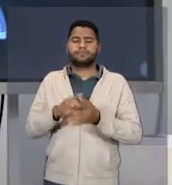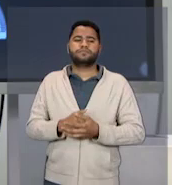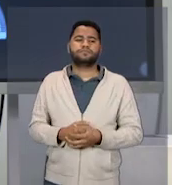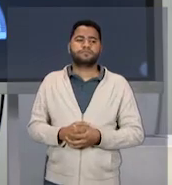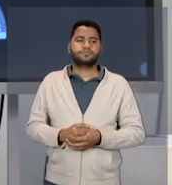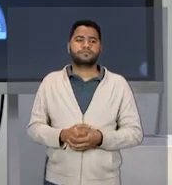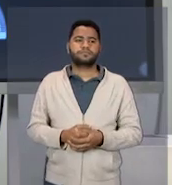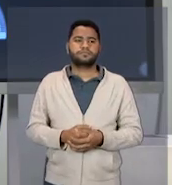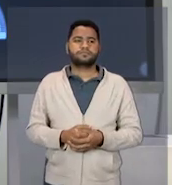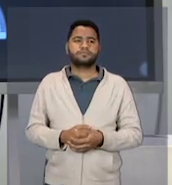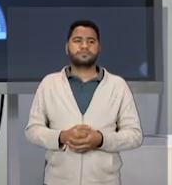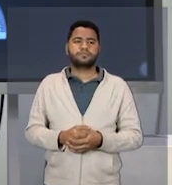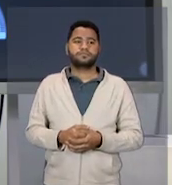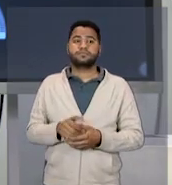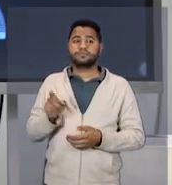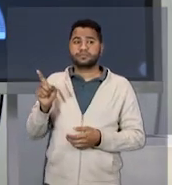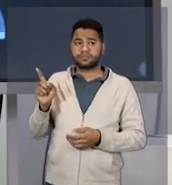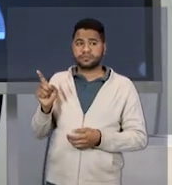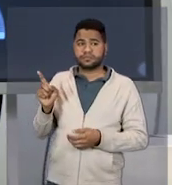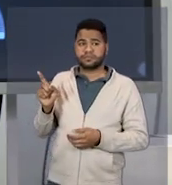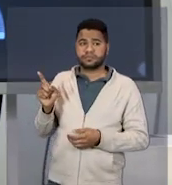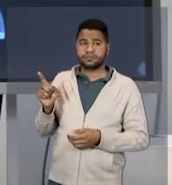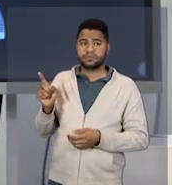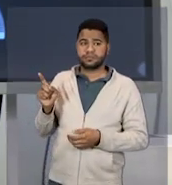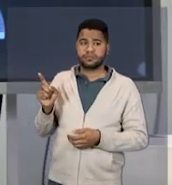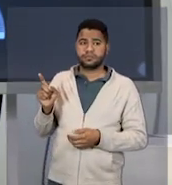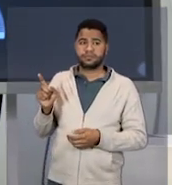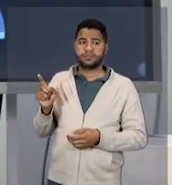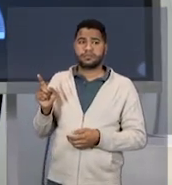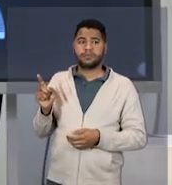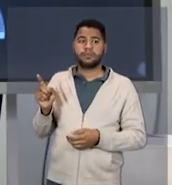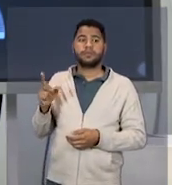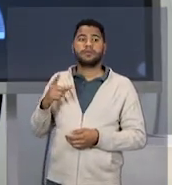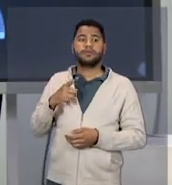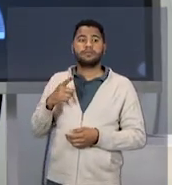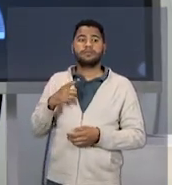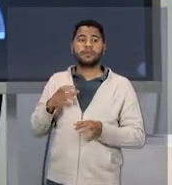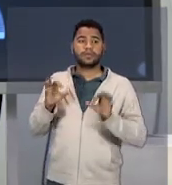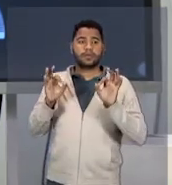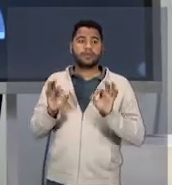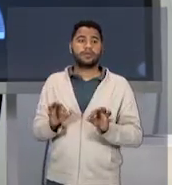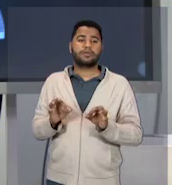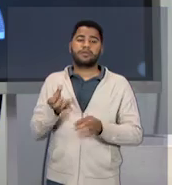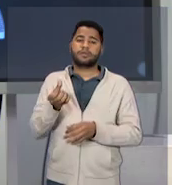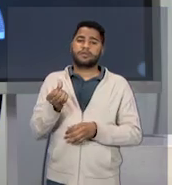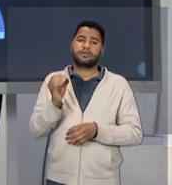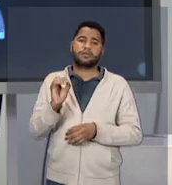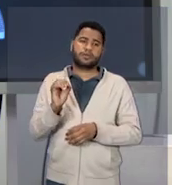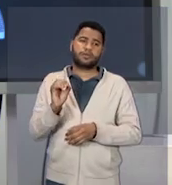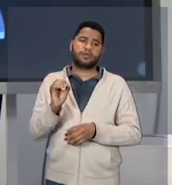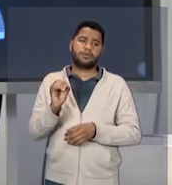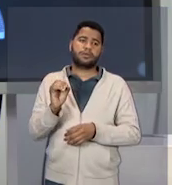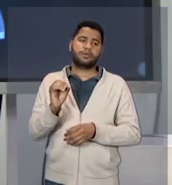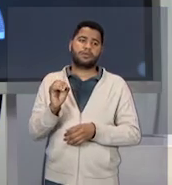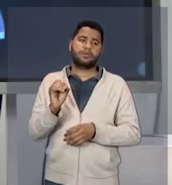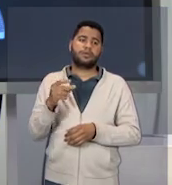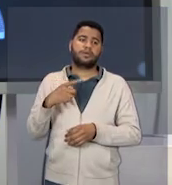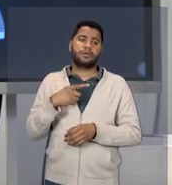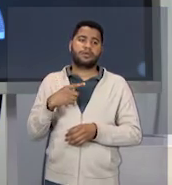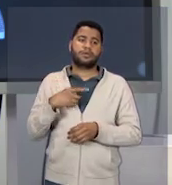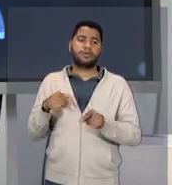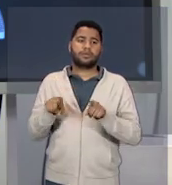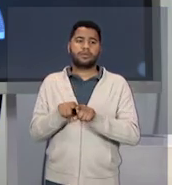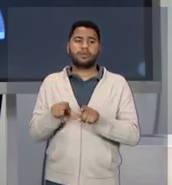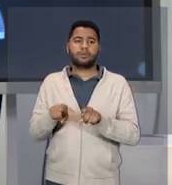vocês. Se eu coloco na mesma posição aqui, ele vai dar exatamente os 60 graus. E se eu pegar o grande,